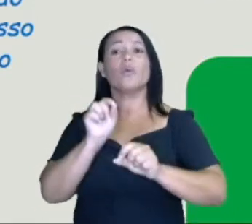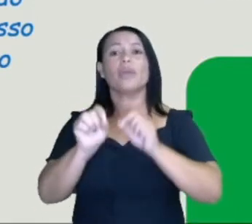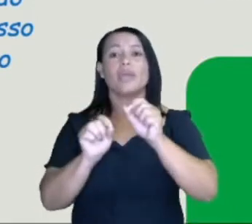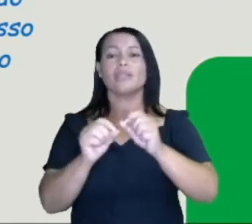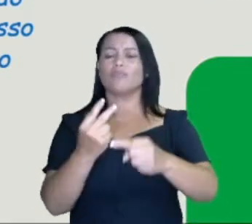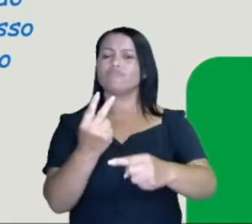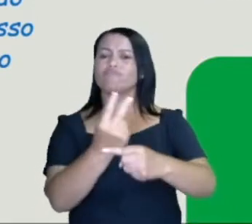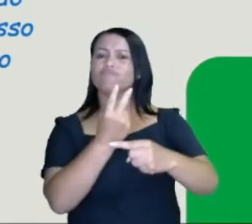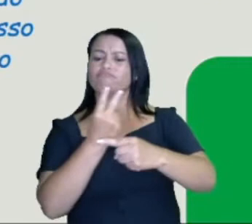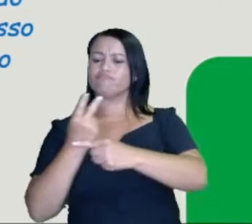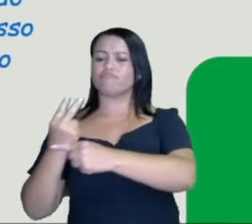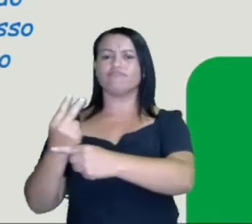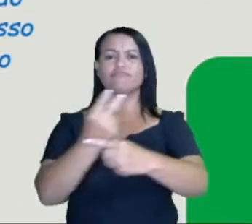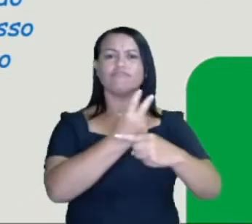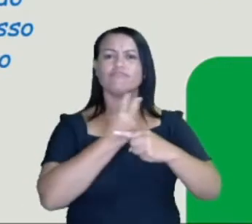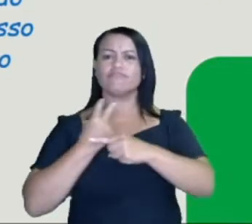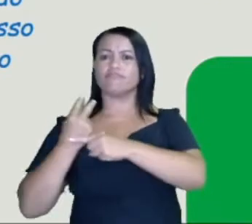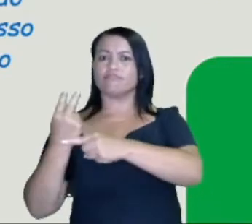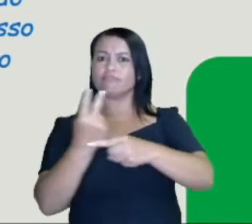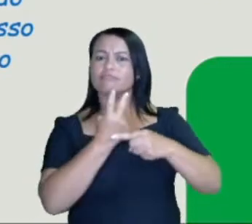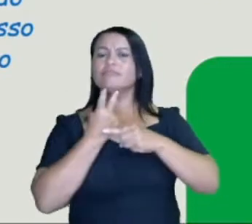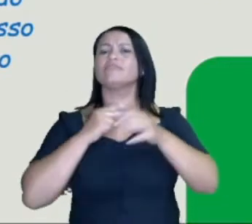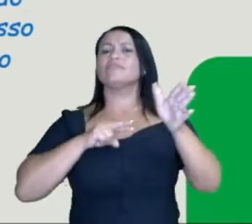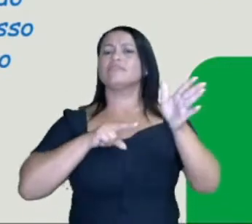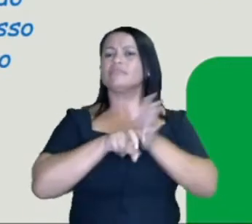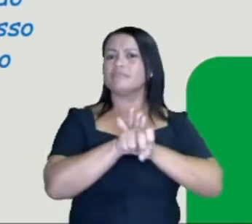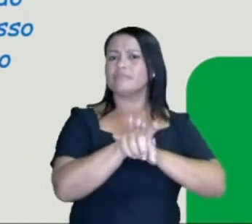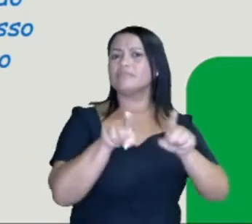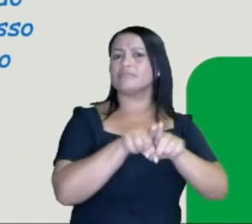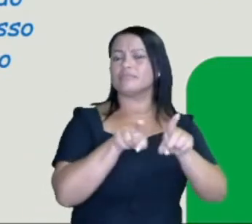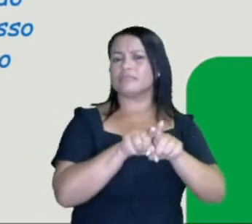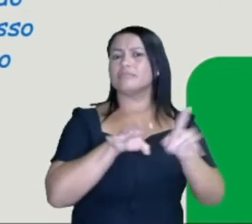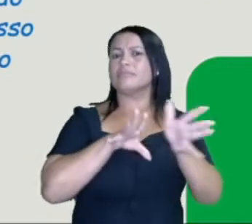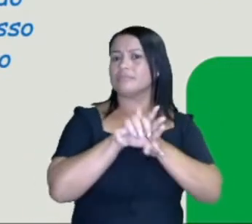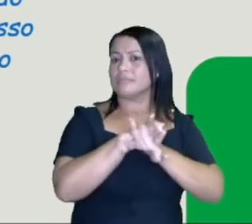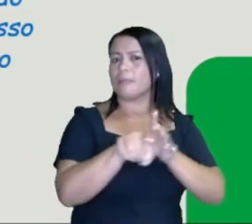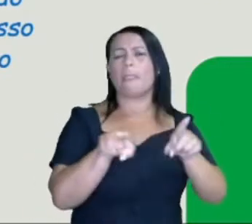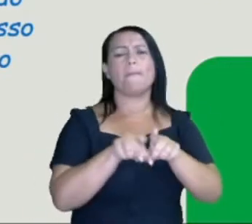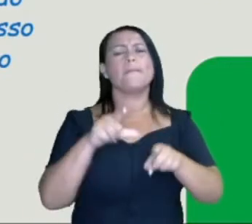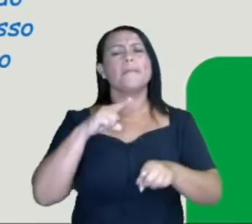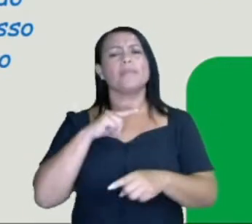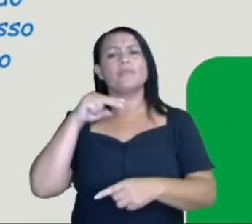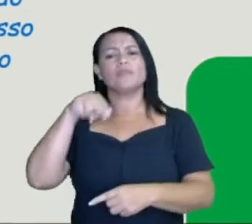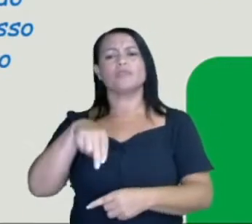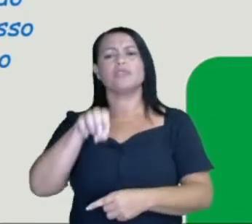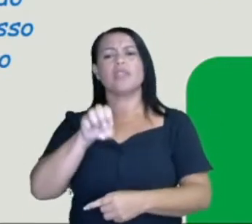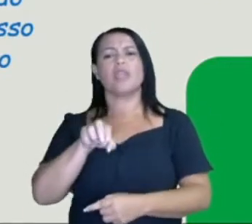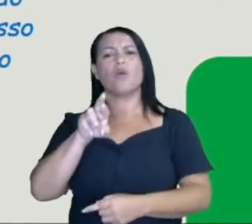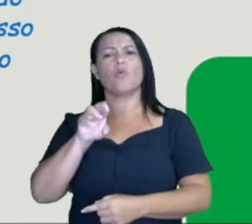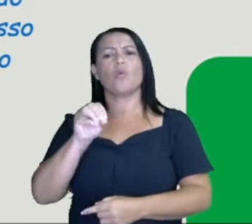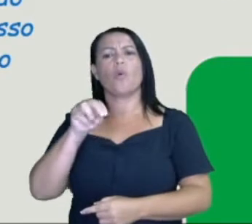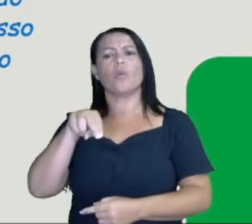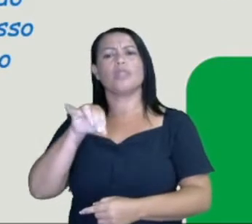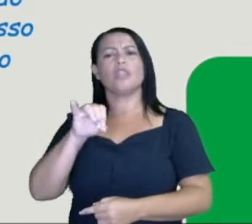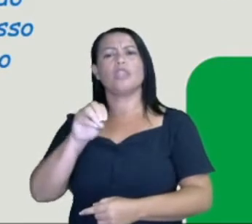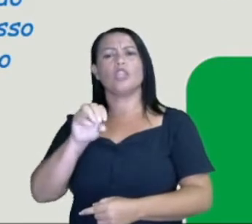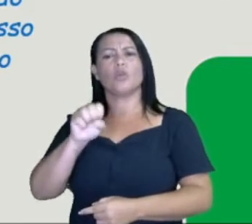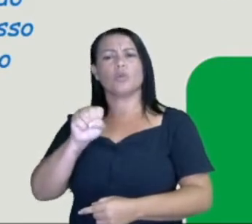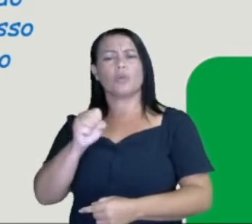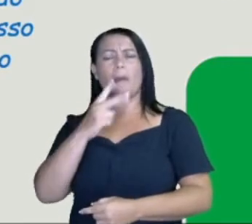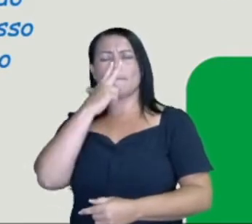invasores como vírus, bactérias e protozoários. E também temos os neurônios, que servem como fios